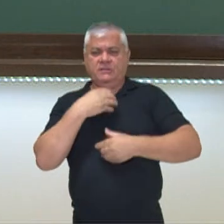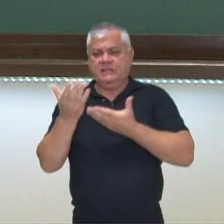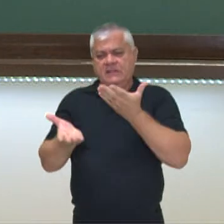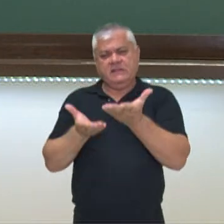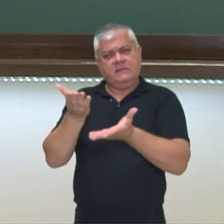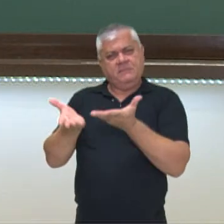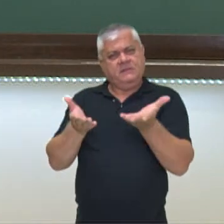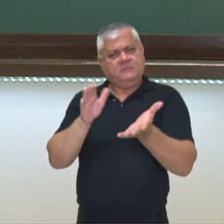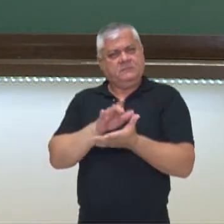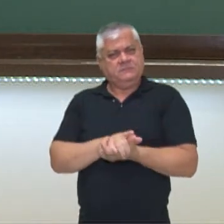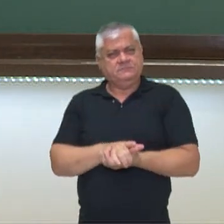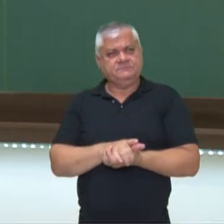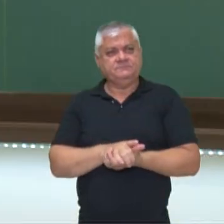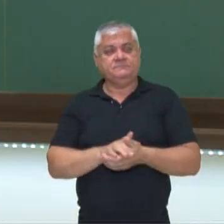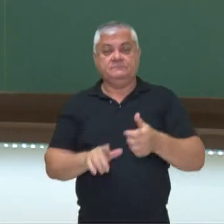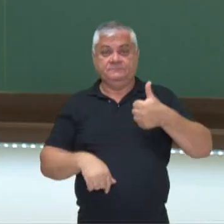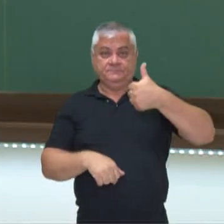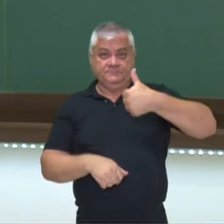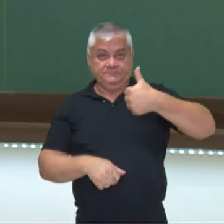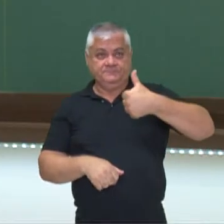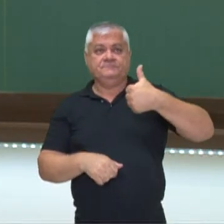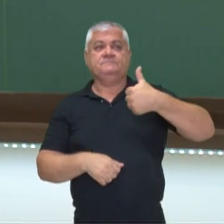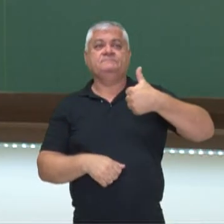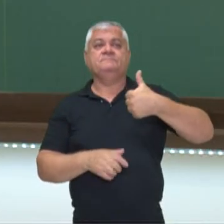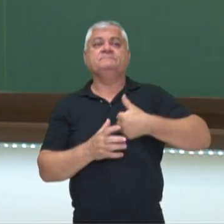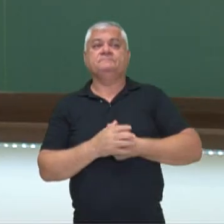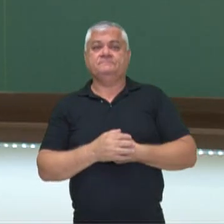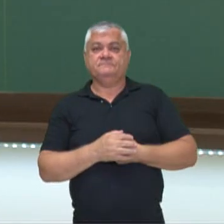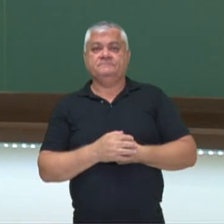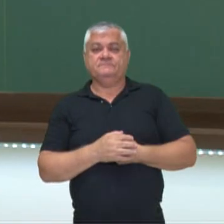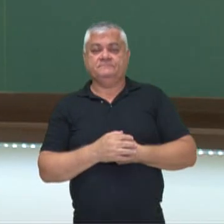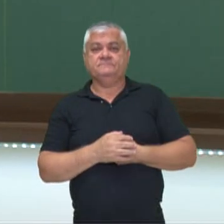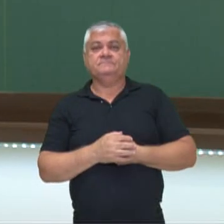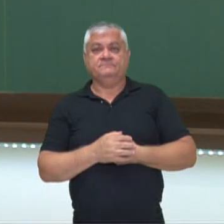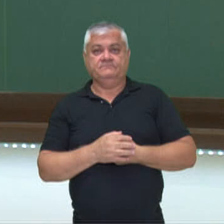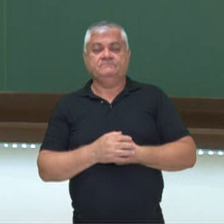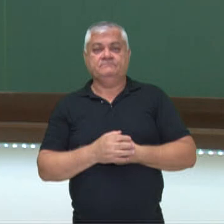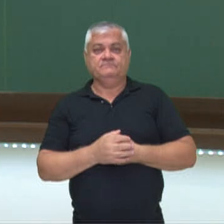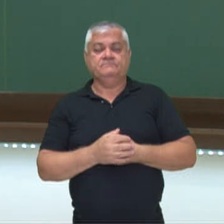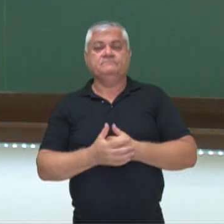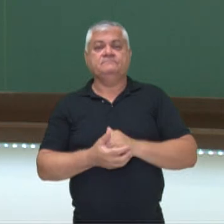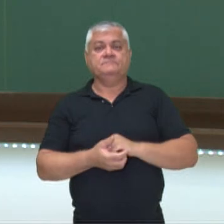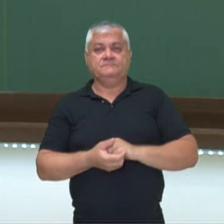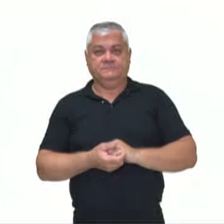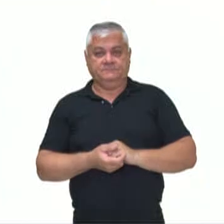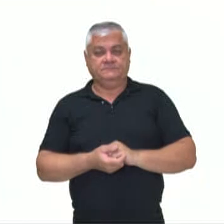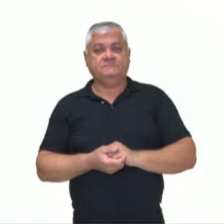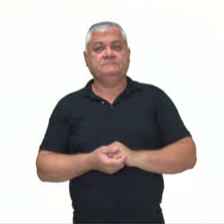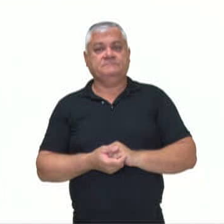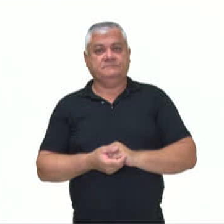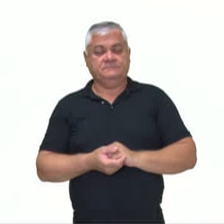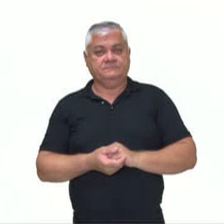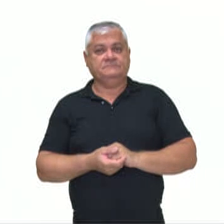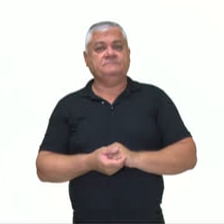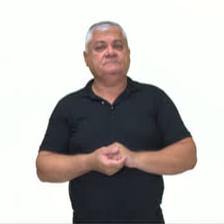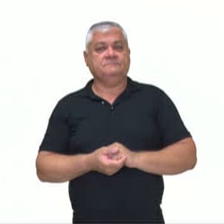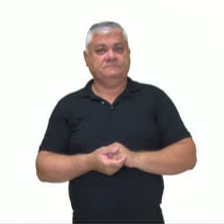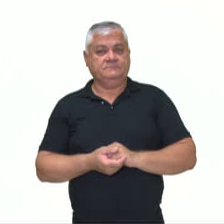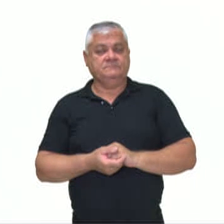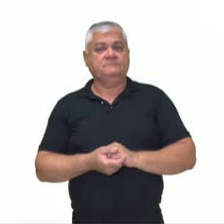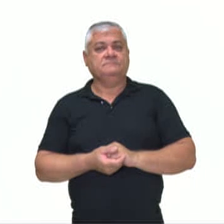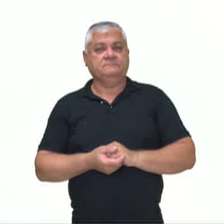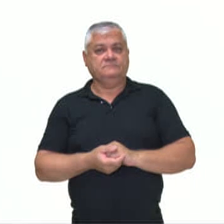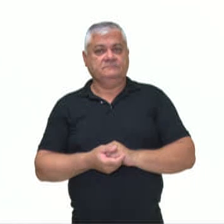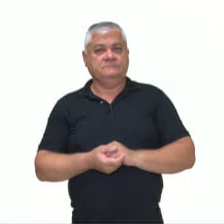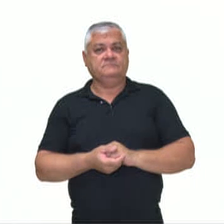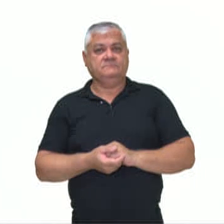formas de tratamento. Então o primeiro diz o seguinte: maneira de actuar, de comportar-se ou de proceder uma pessoa em sua